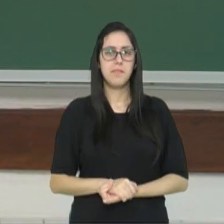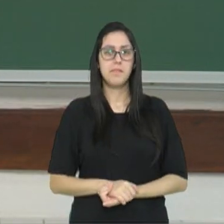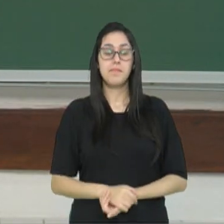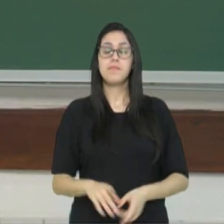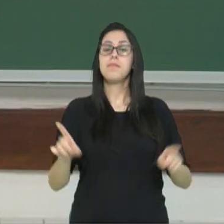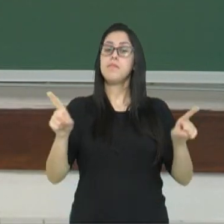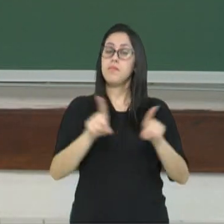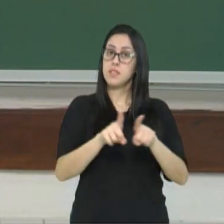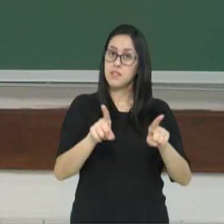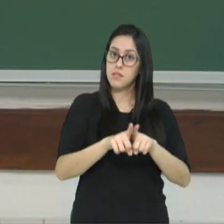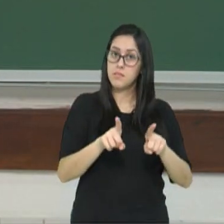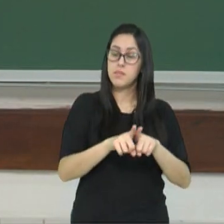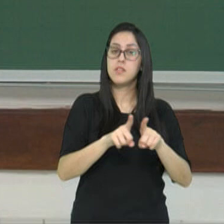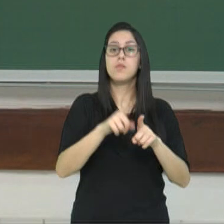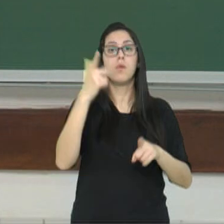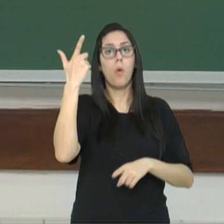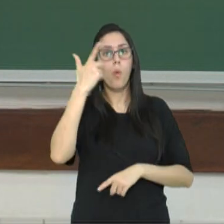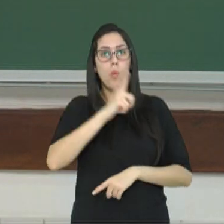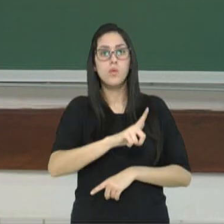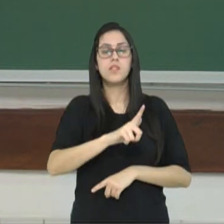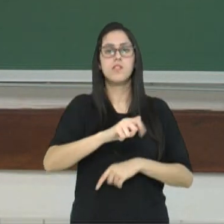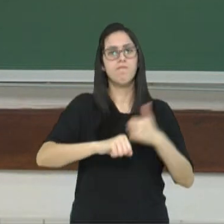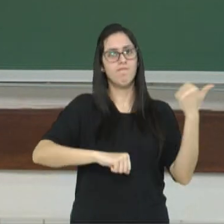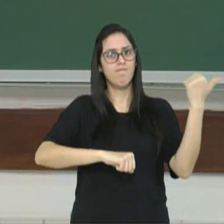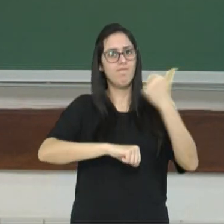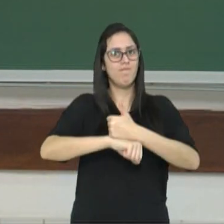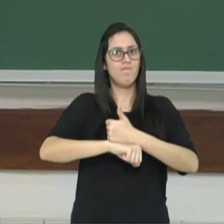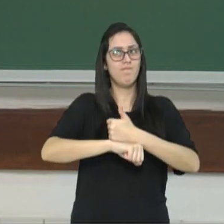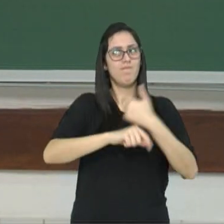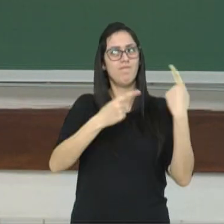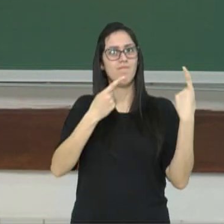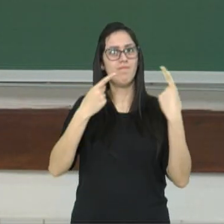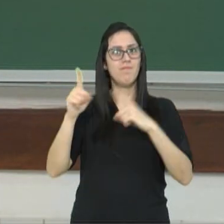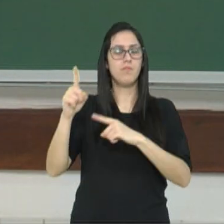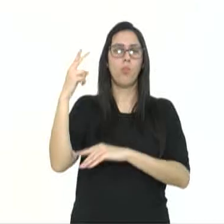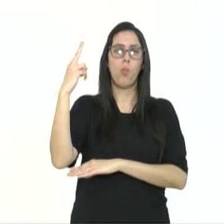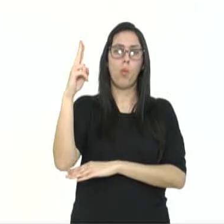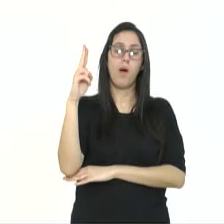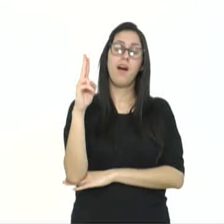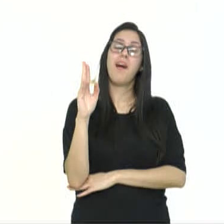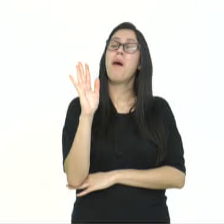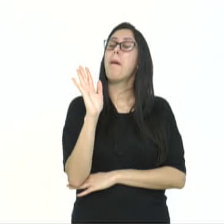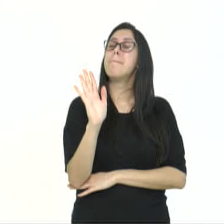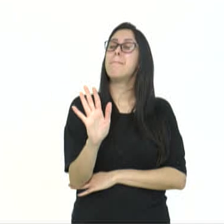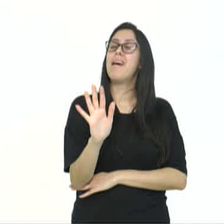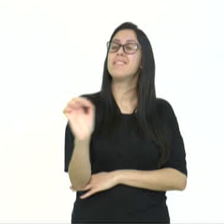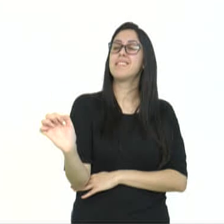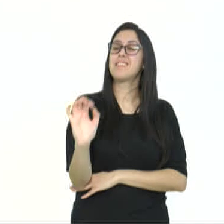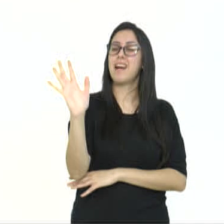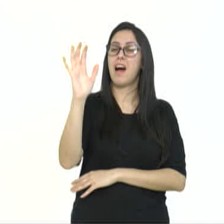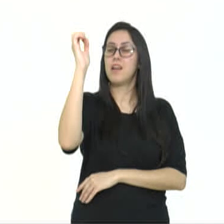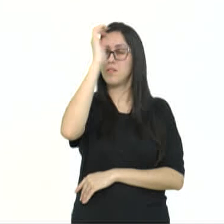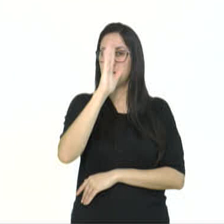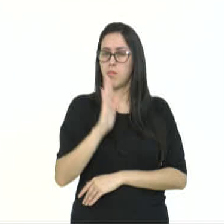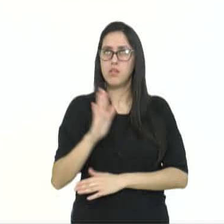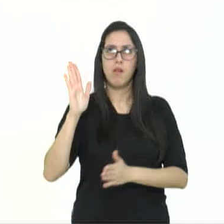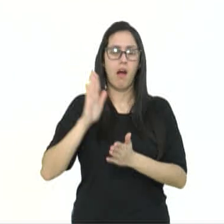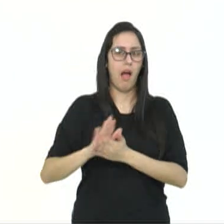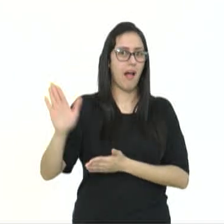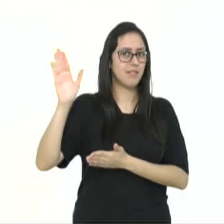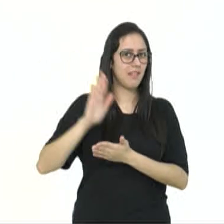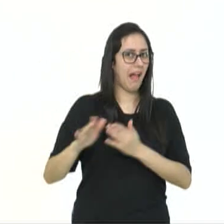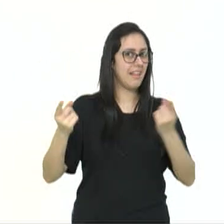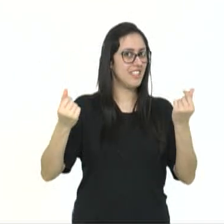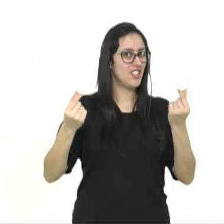nossa hegemonia sobre o Uruguai. Mas o custo foi caro. Para fazer essa guerra, o Brasil gastou muito